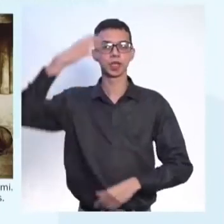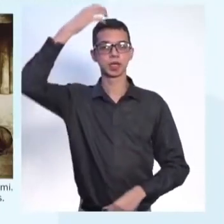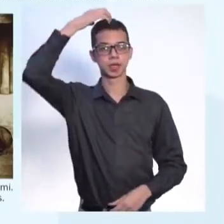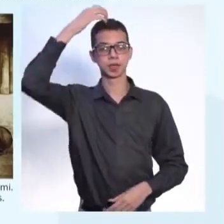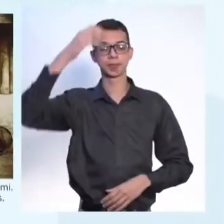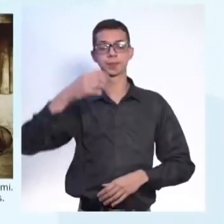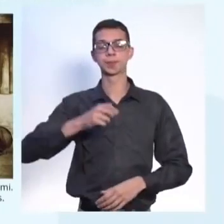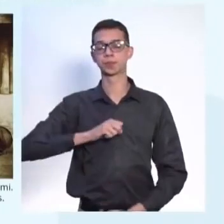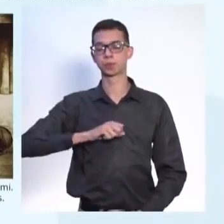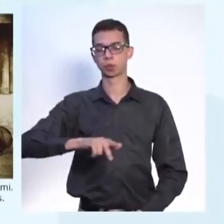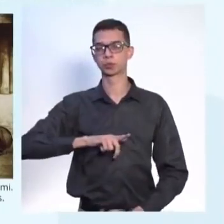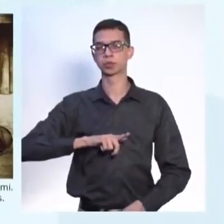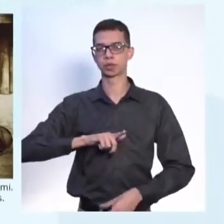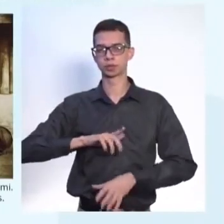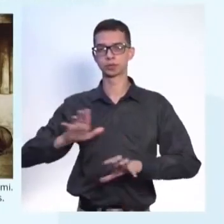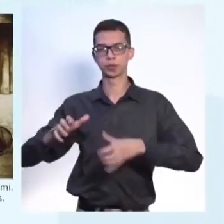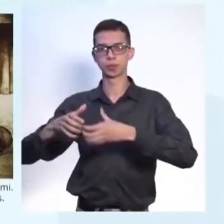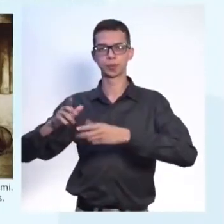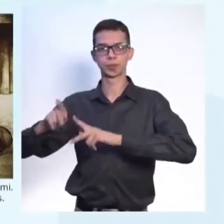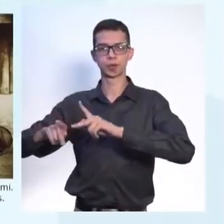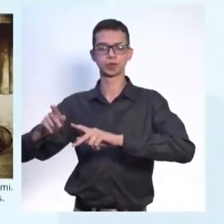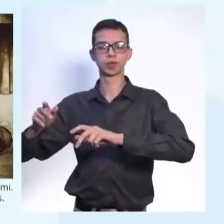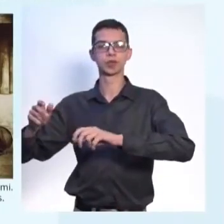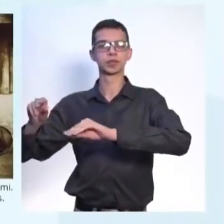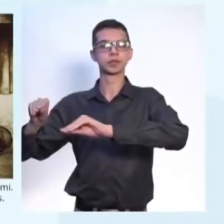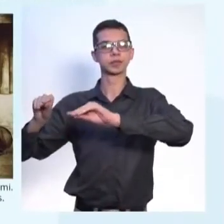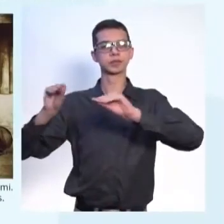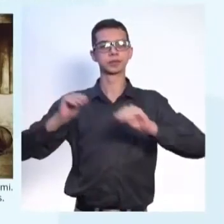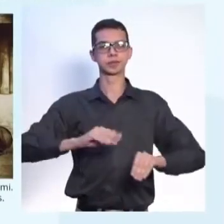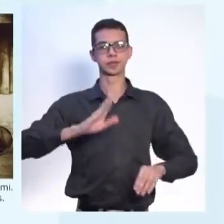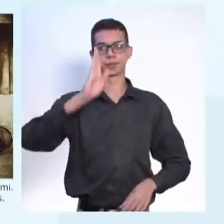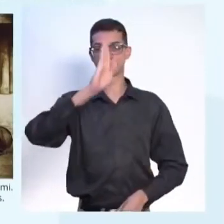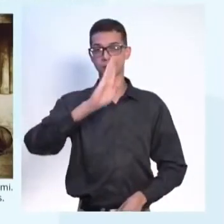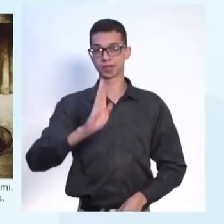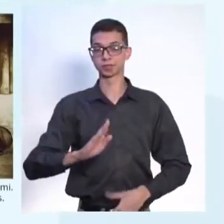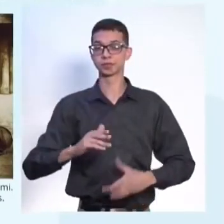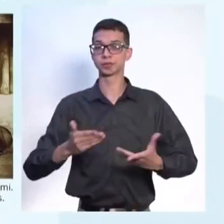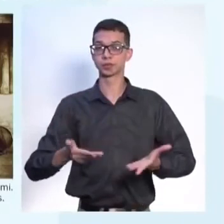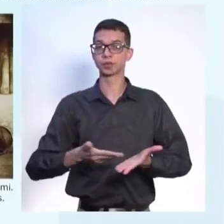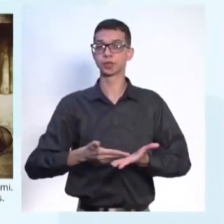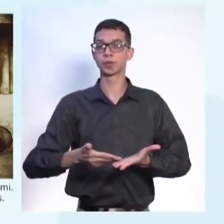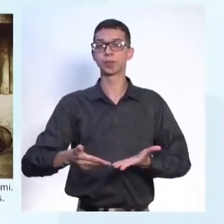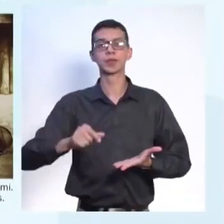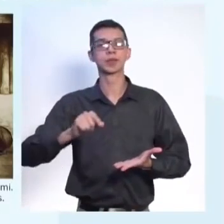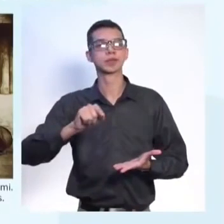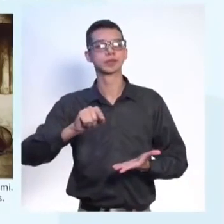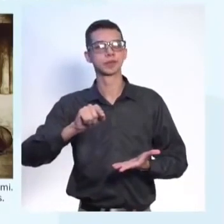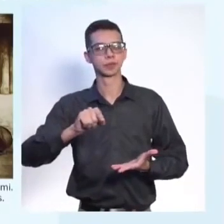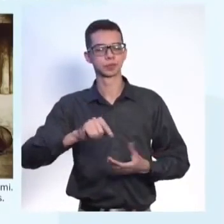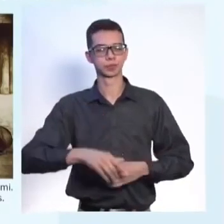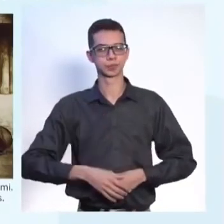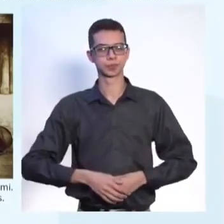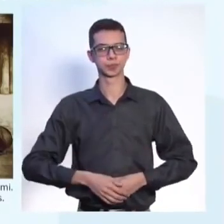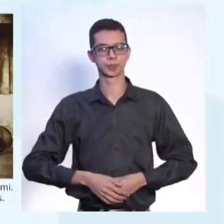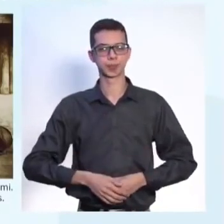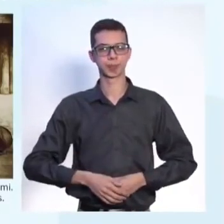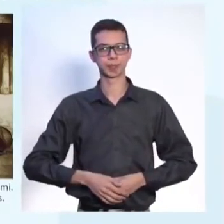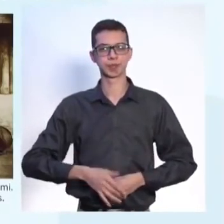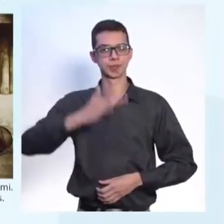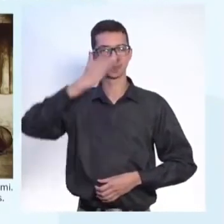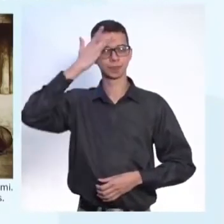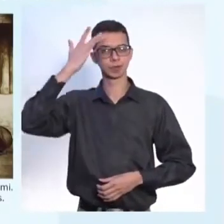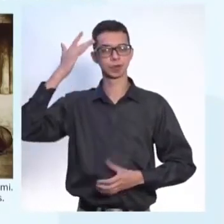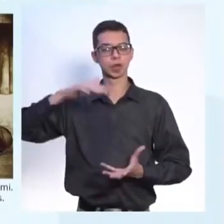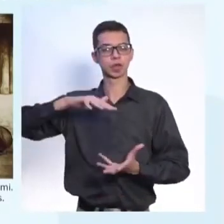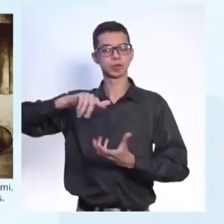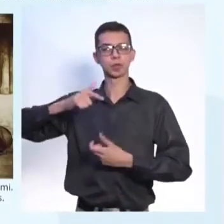sua comitiva para o Brasil. Então, começa-se a estimular a vinda dos emigrantes para